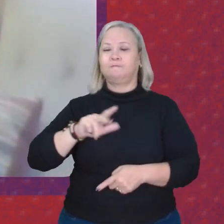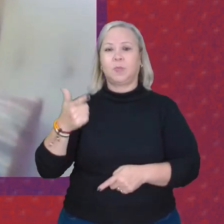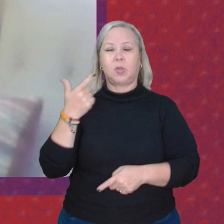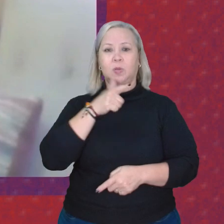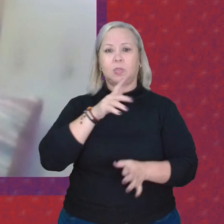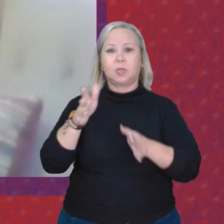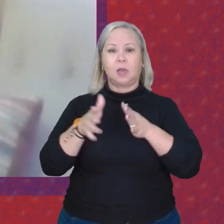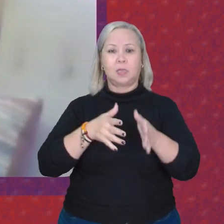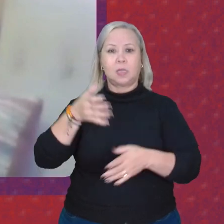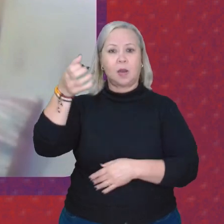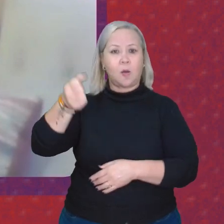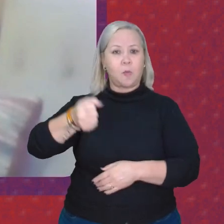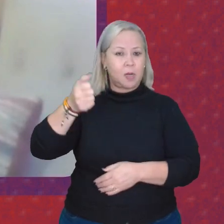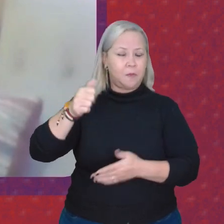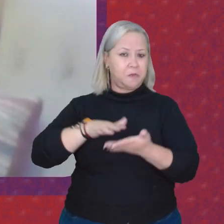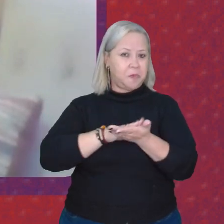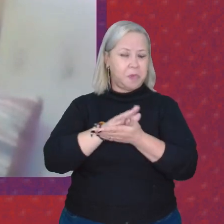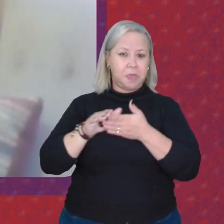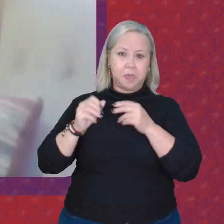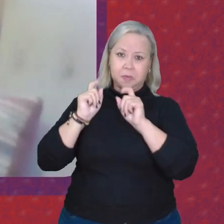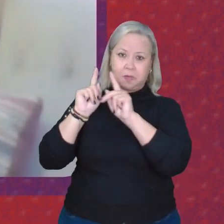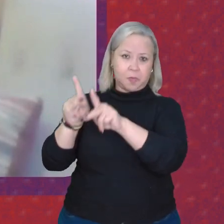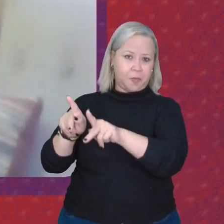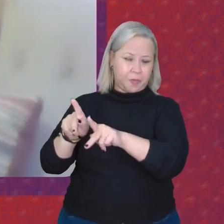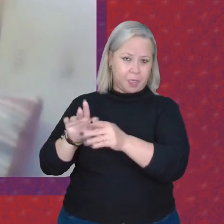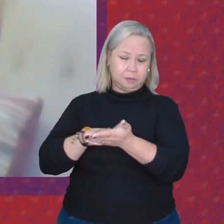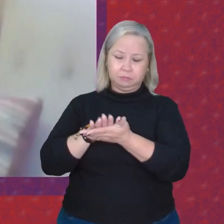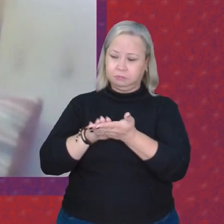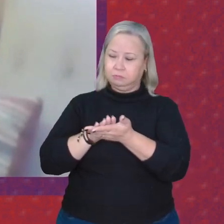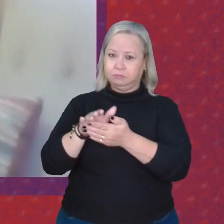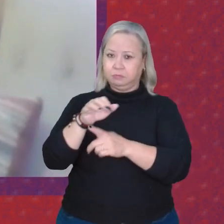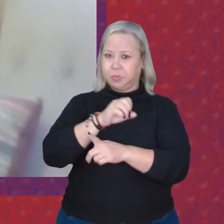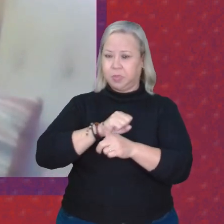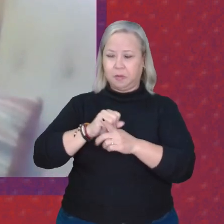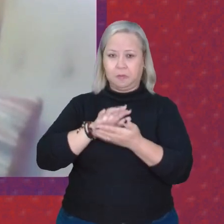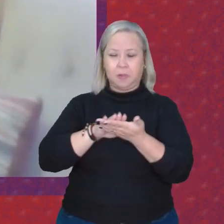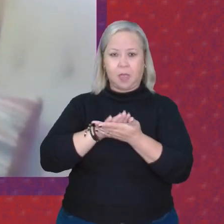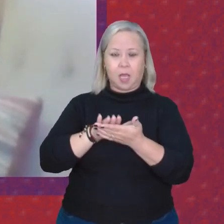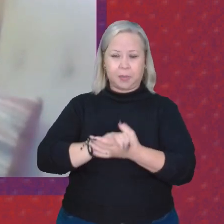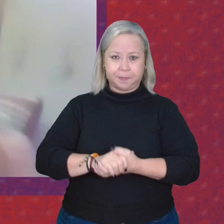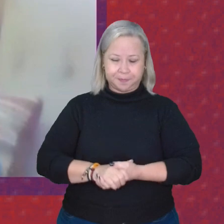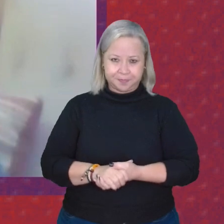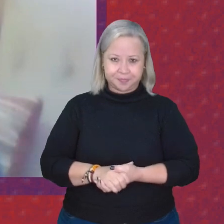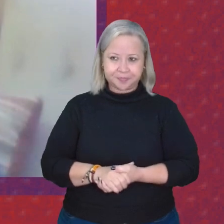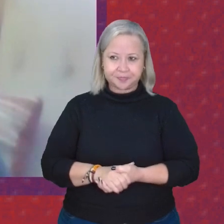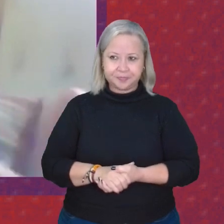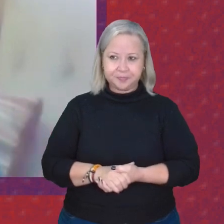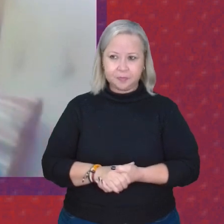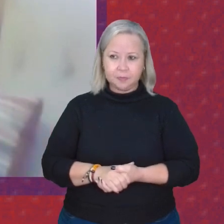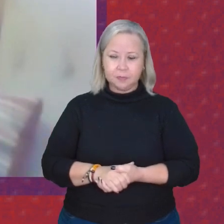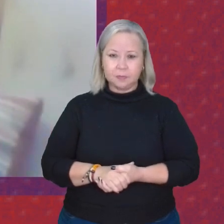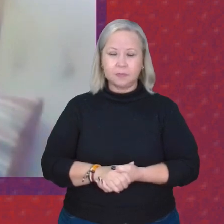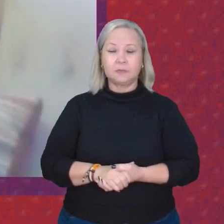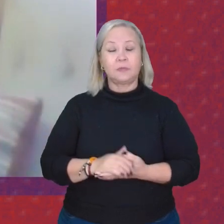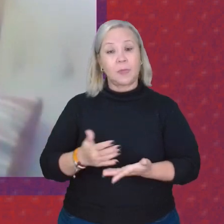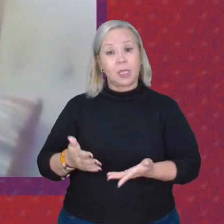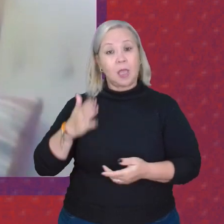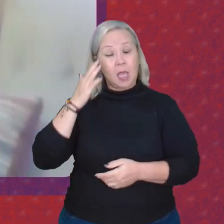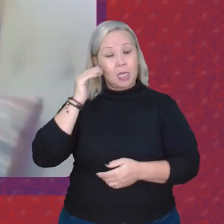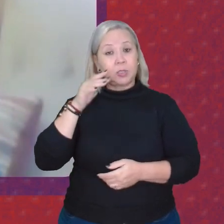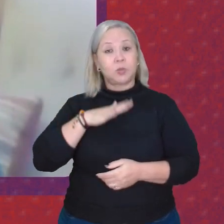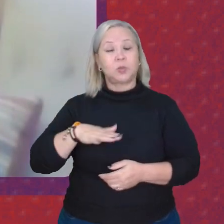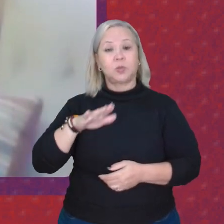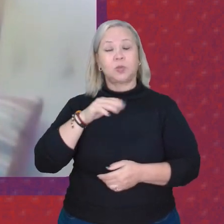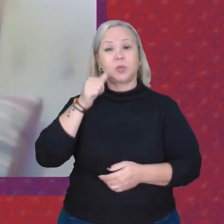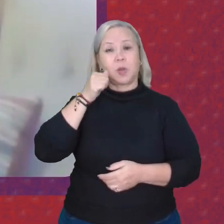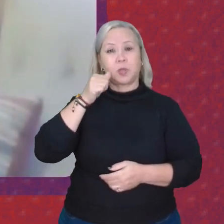um benefício, né, da Previdência Social, mas, sobretudo, são as mulheres.